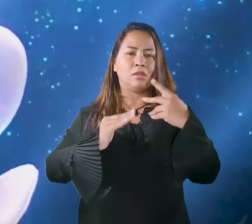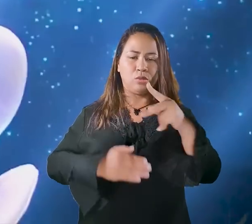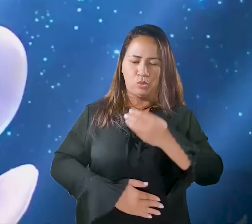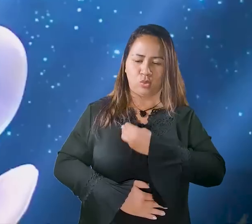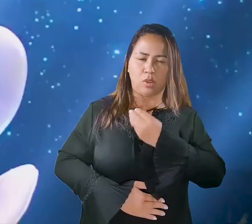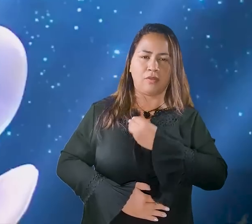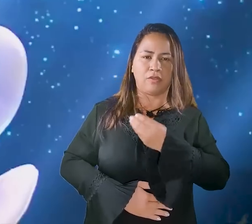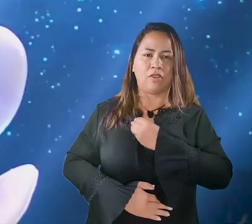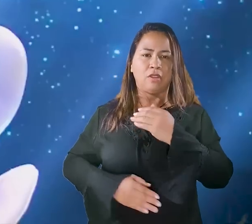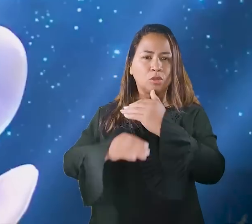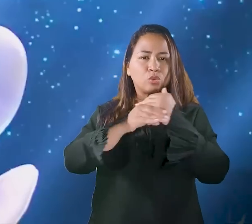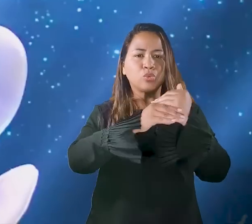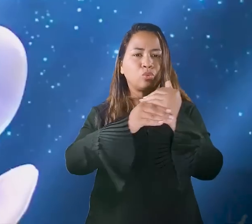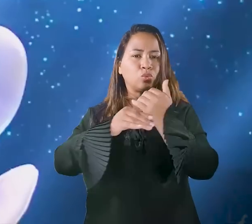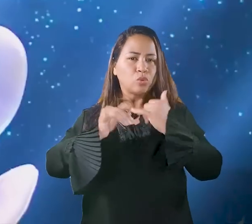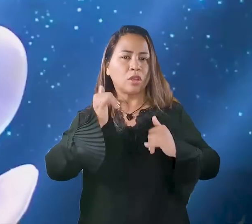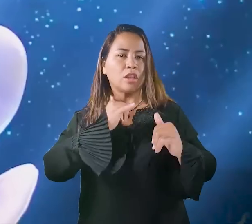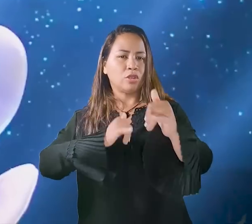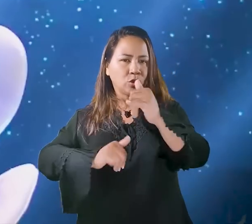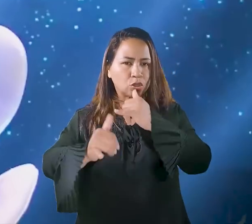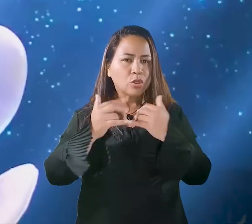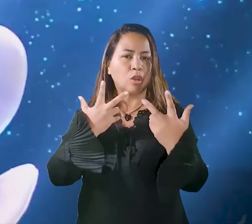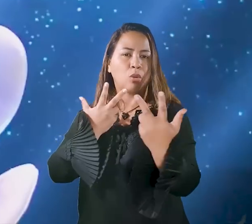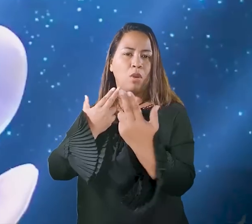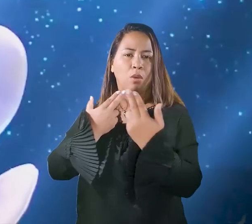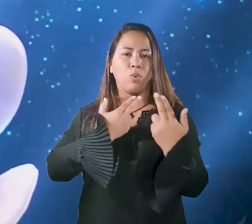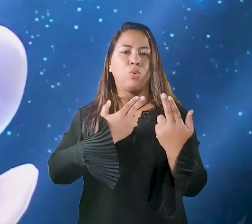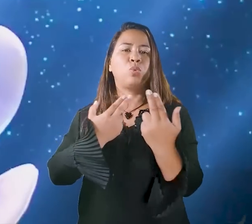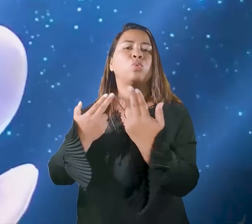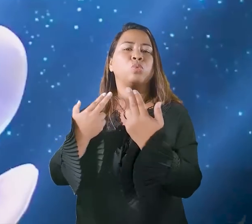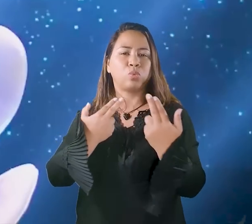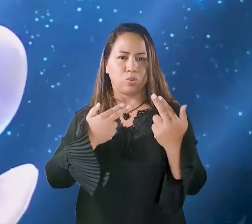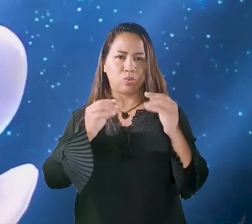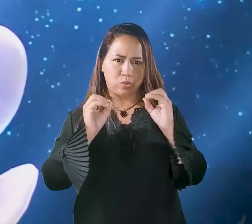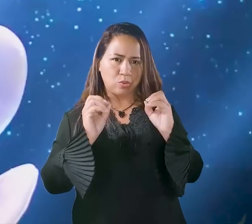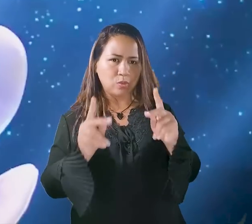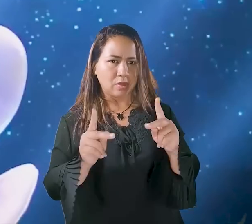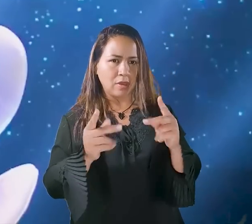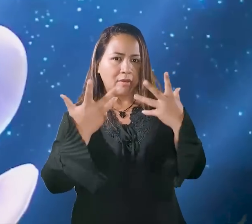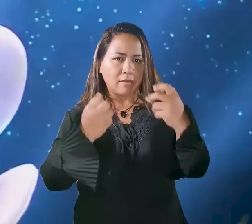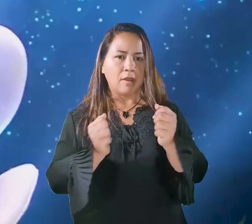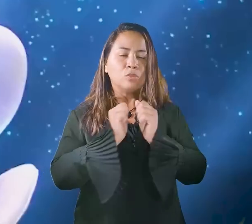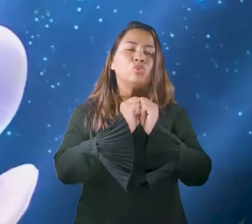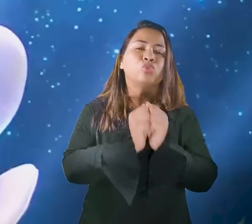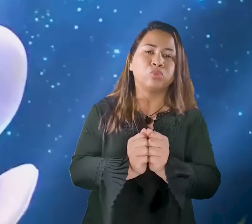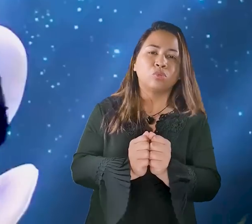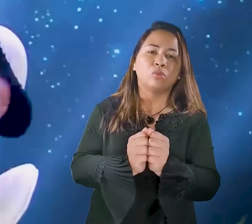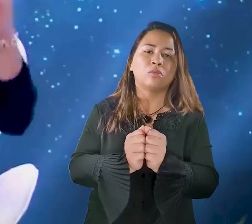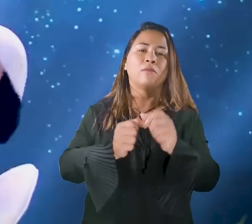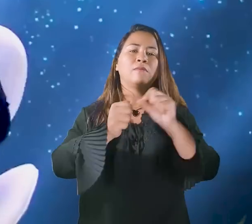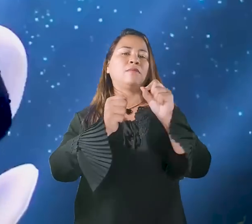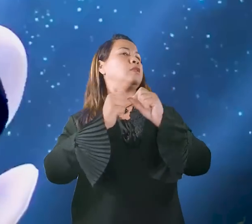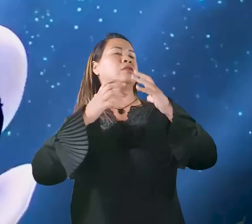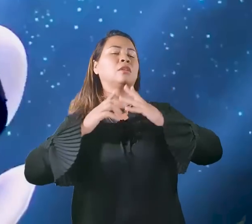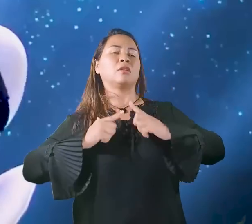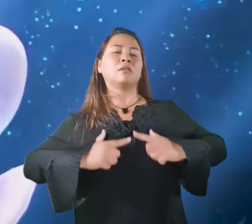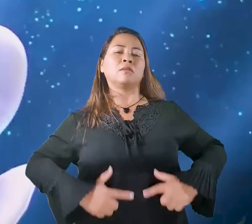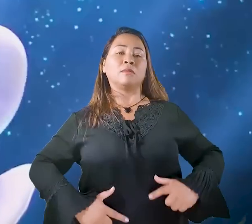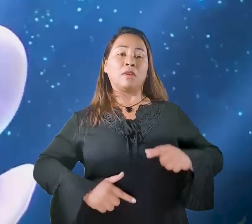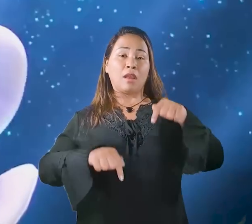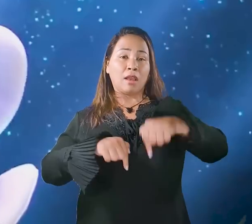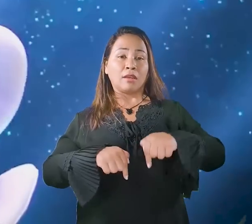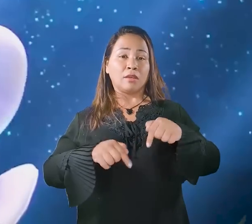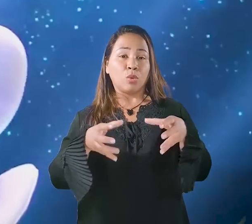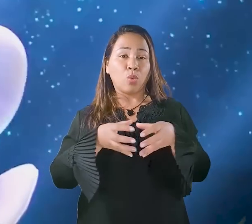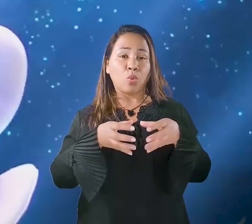a distância. Permitindo com que aceleramos juntos. Juntos, num grupo de 5 mil